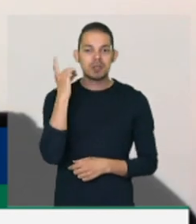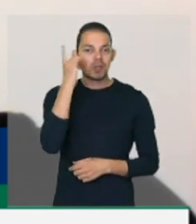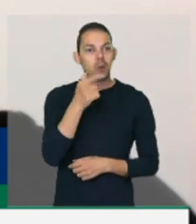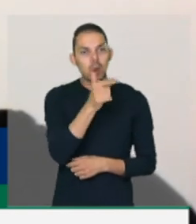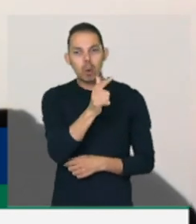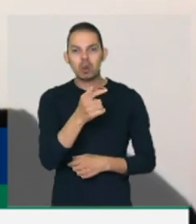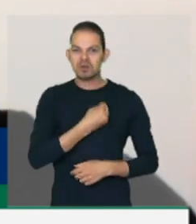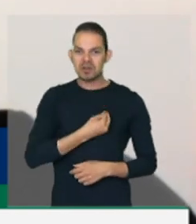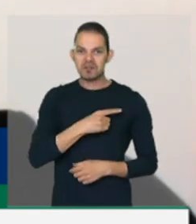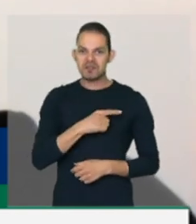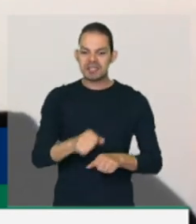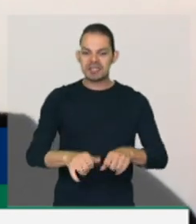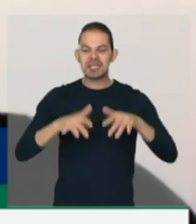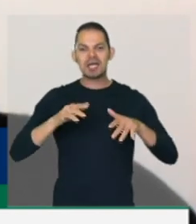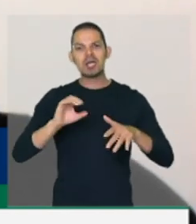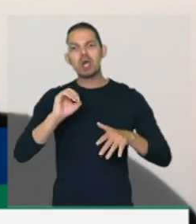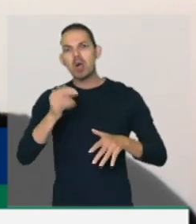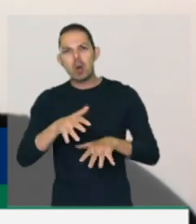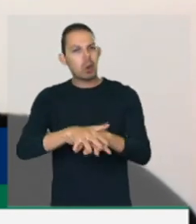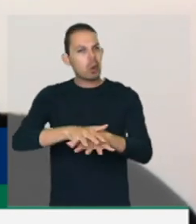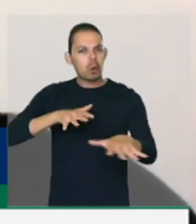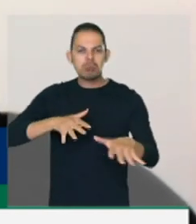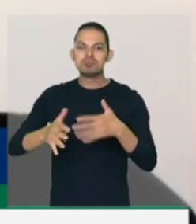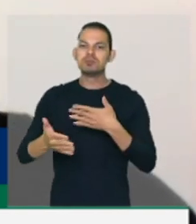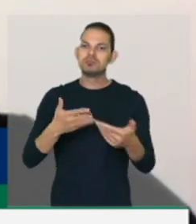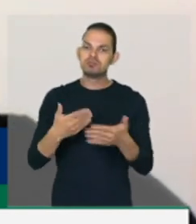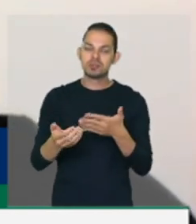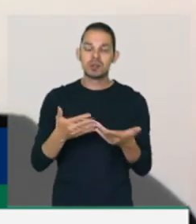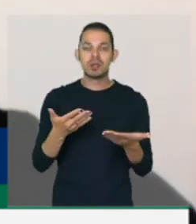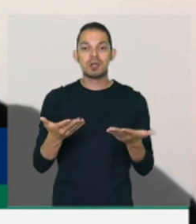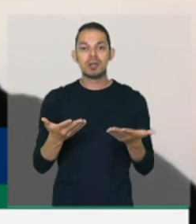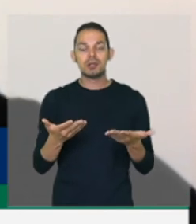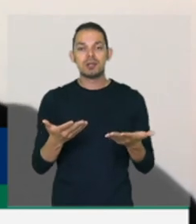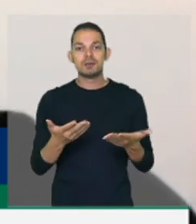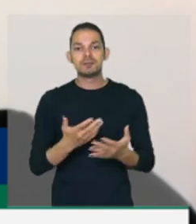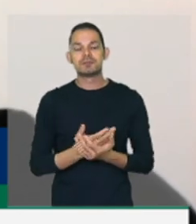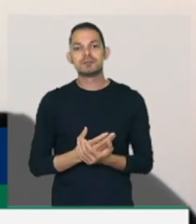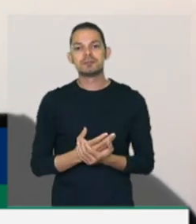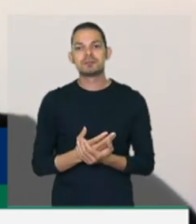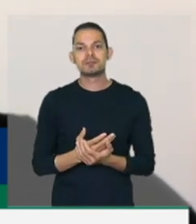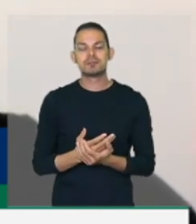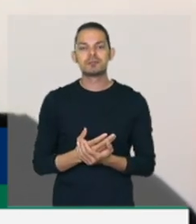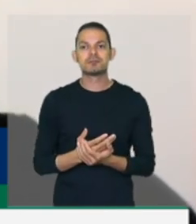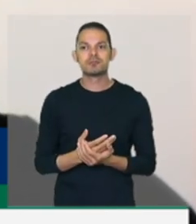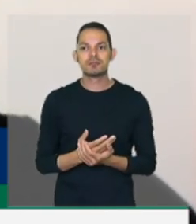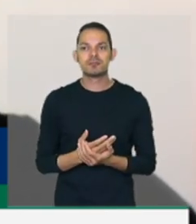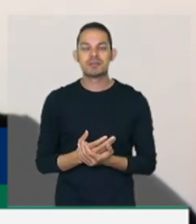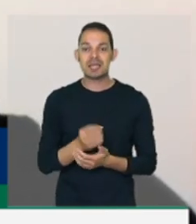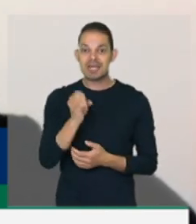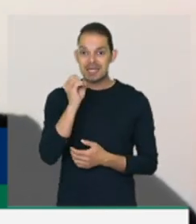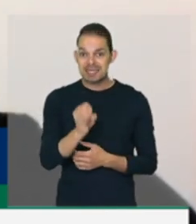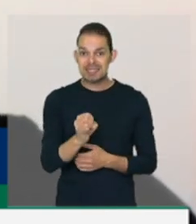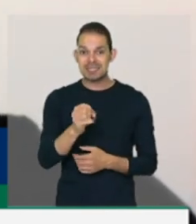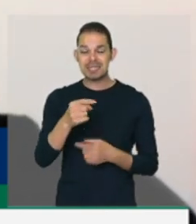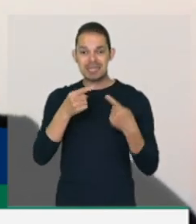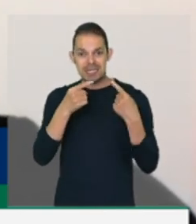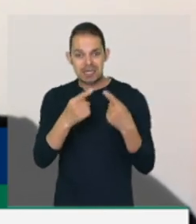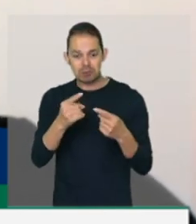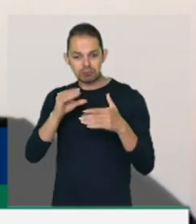plenário ou aqui na sessão virtual, que levante a mão quando ofendi alguém diretamente ou de